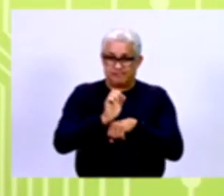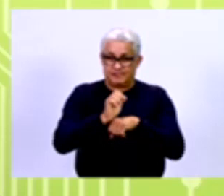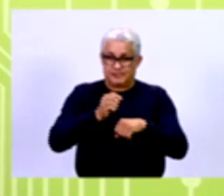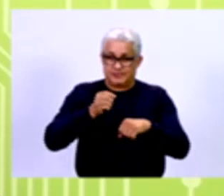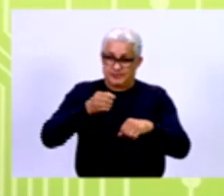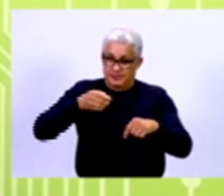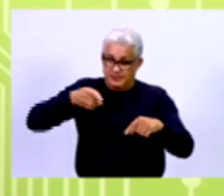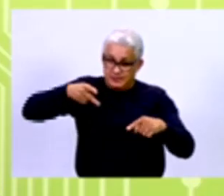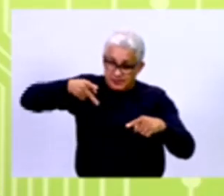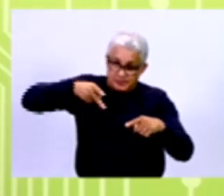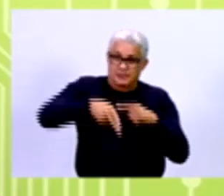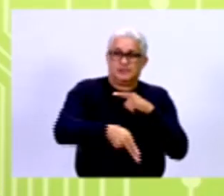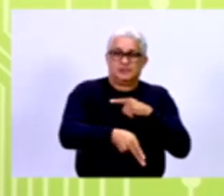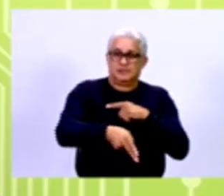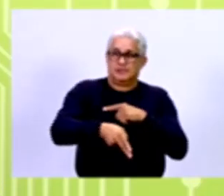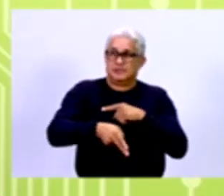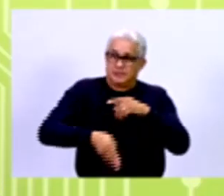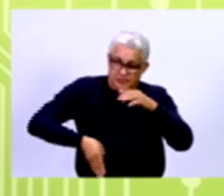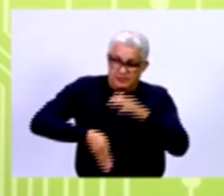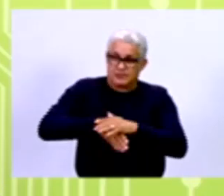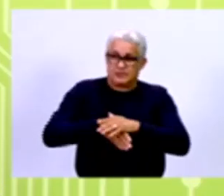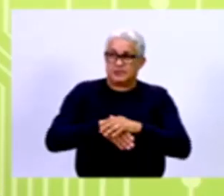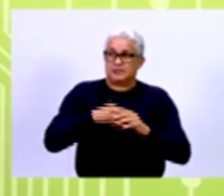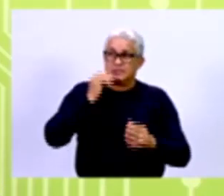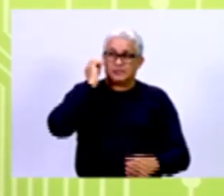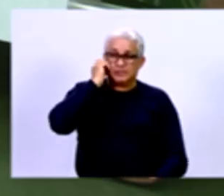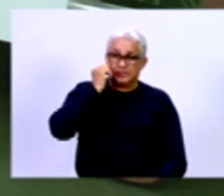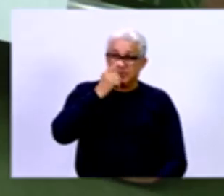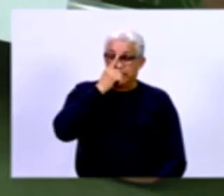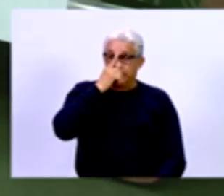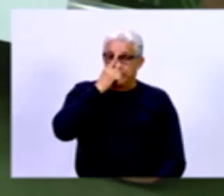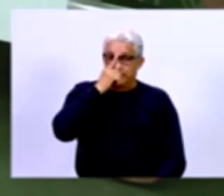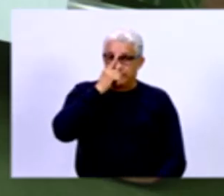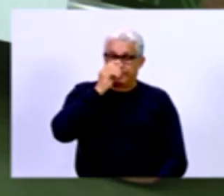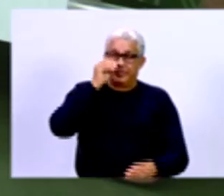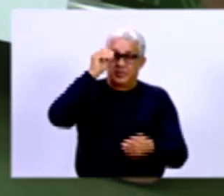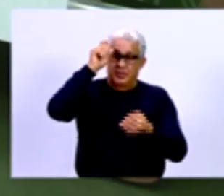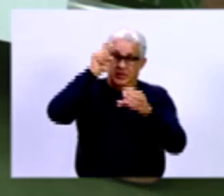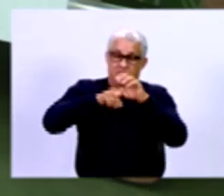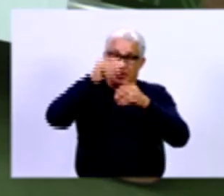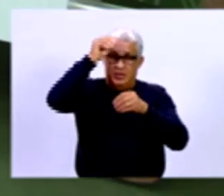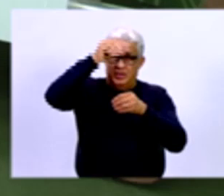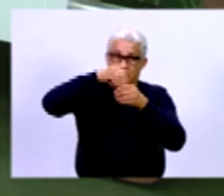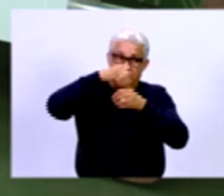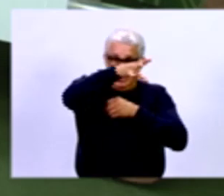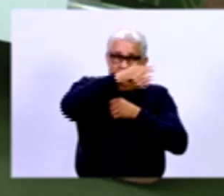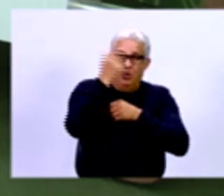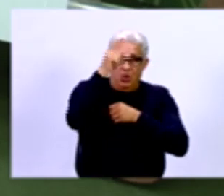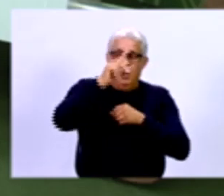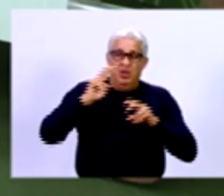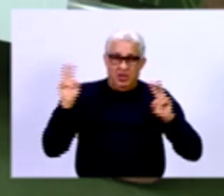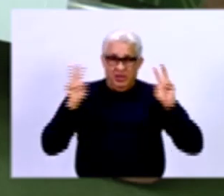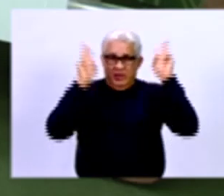ter flutuações bruscas. Senão a nossa dívida externa ficava cotada num outro valor, né? Outro valor. Você